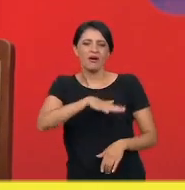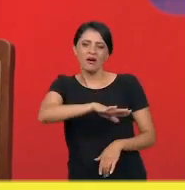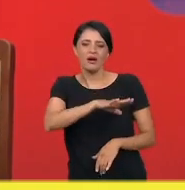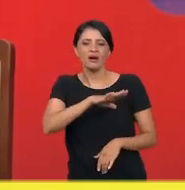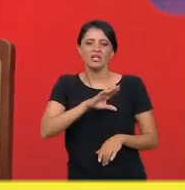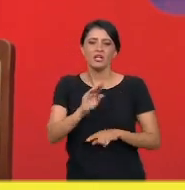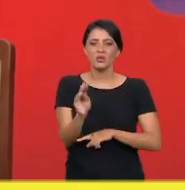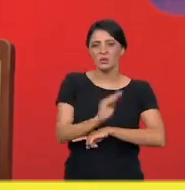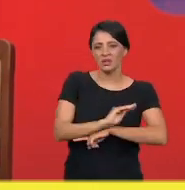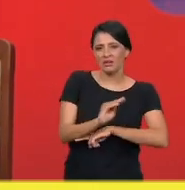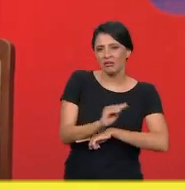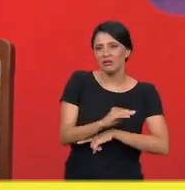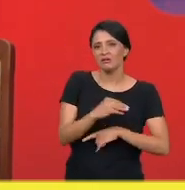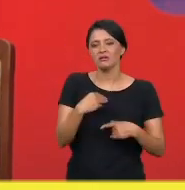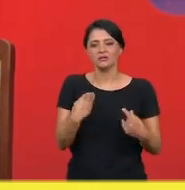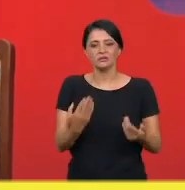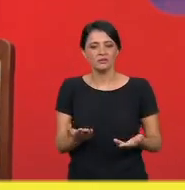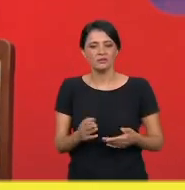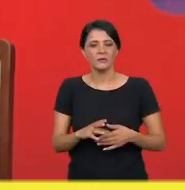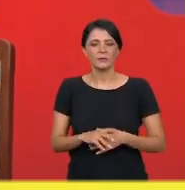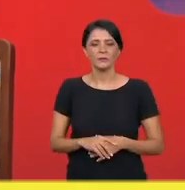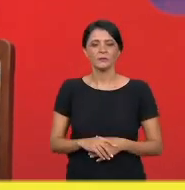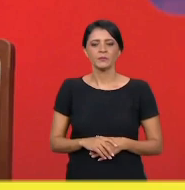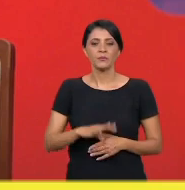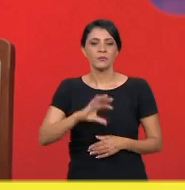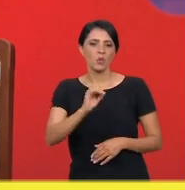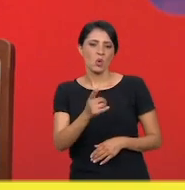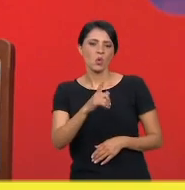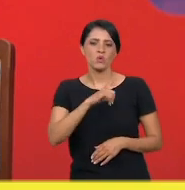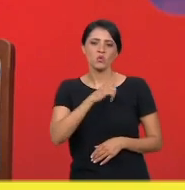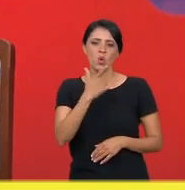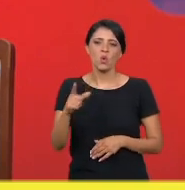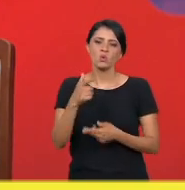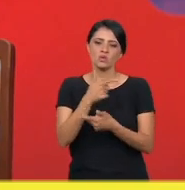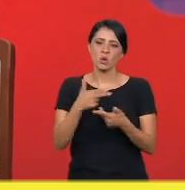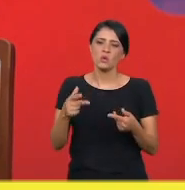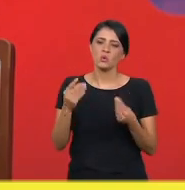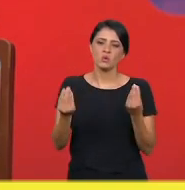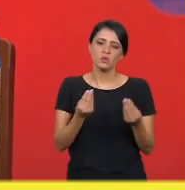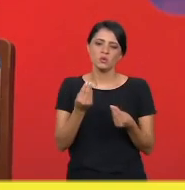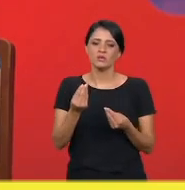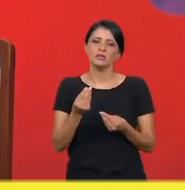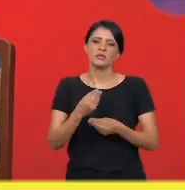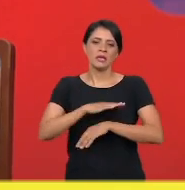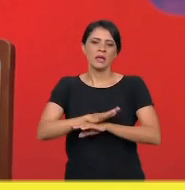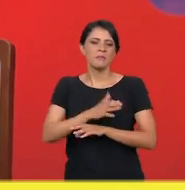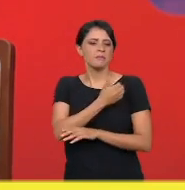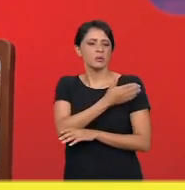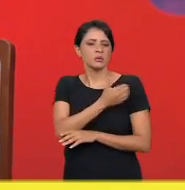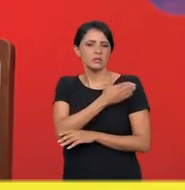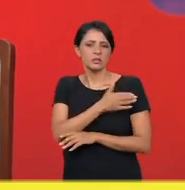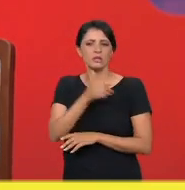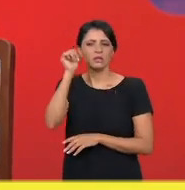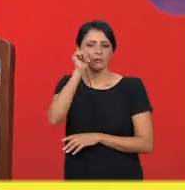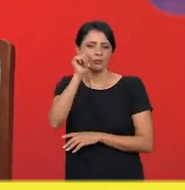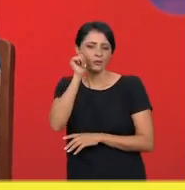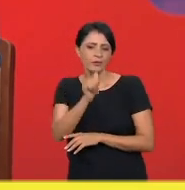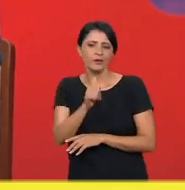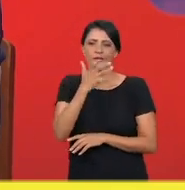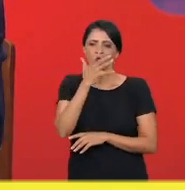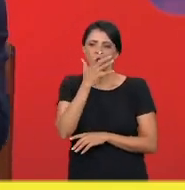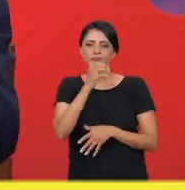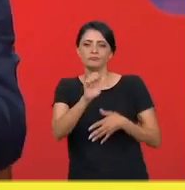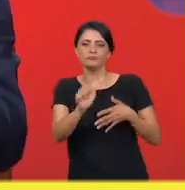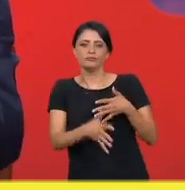de cuidado. Ou tem alguma outra coisa de fundo aí, tem muito preconceito dentro, as mulheres acabam sendo diminuídas